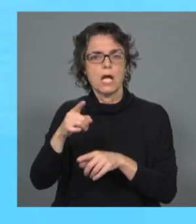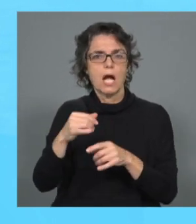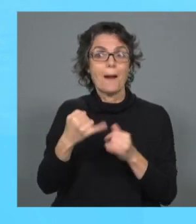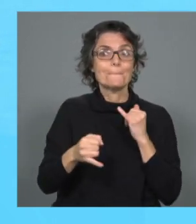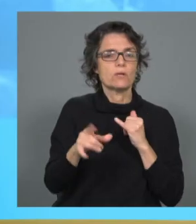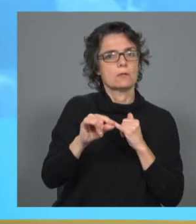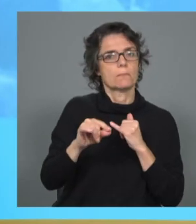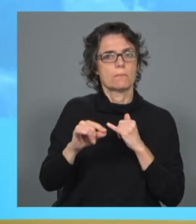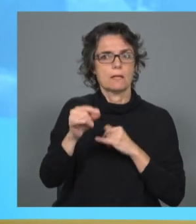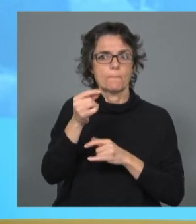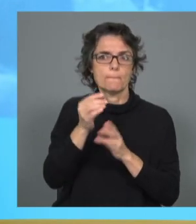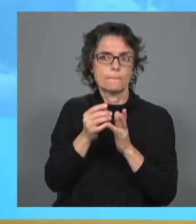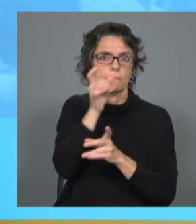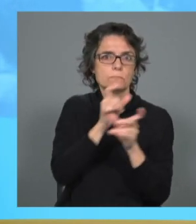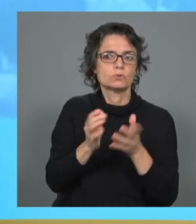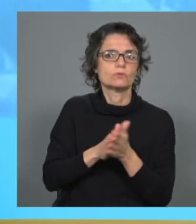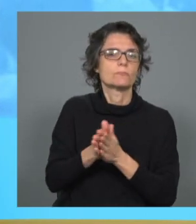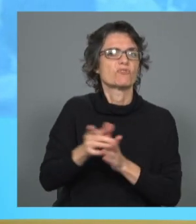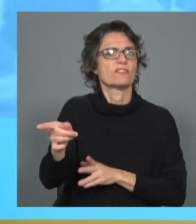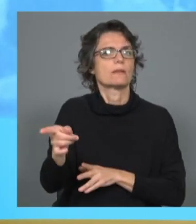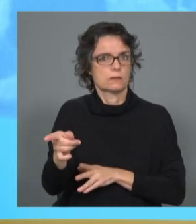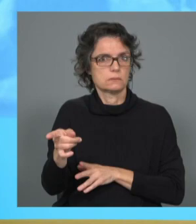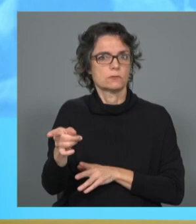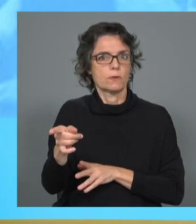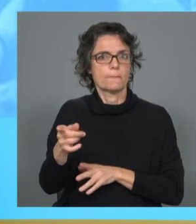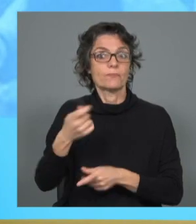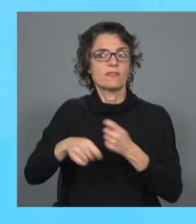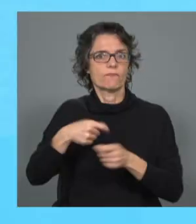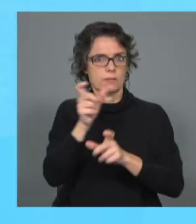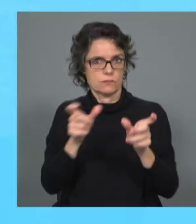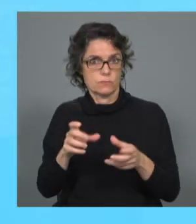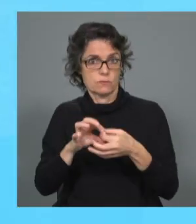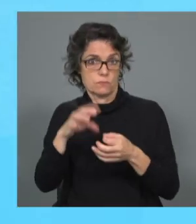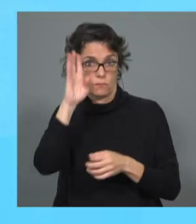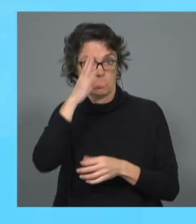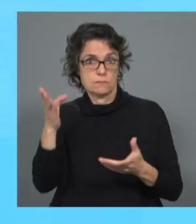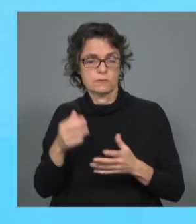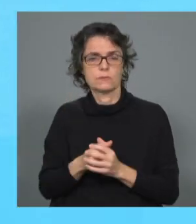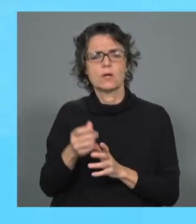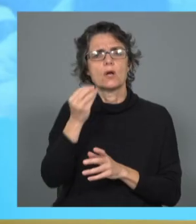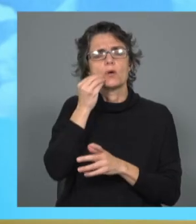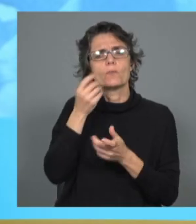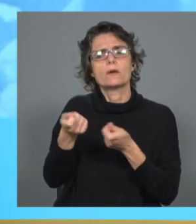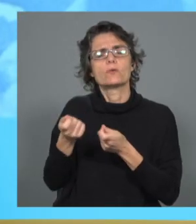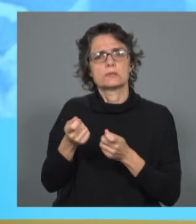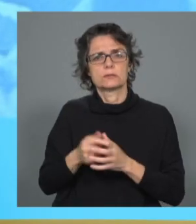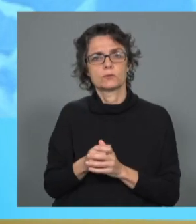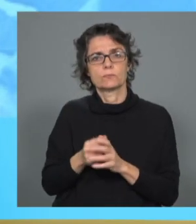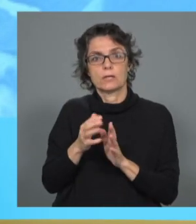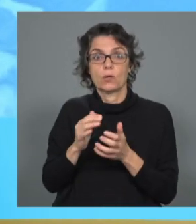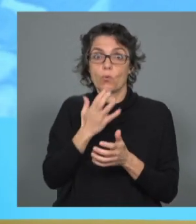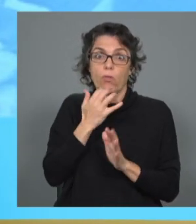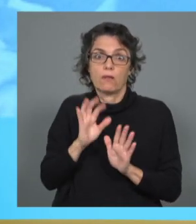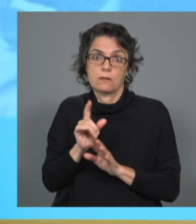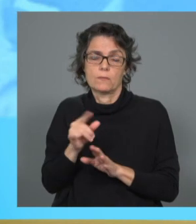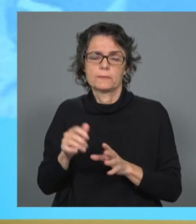precisamente para alertar para isso. Como é que programou para que, de facto, não existissem desencontros? Pronto, nós inicialmente na paróquia